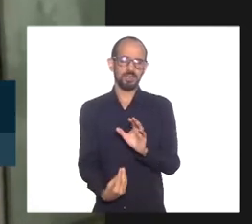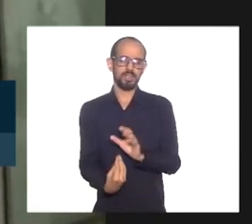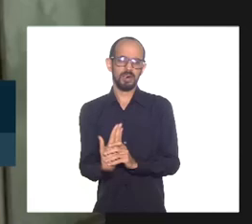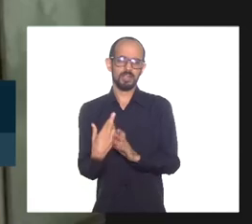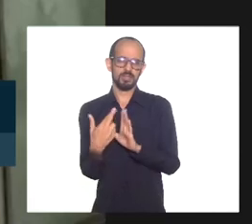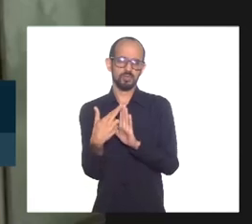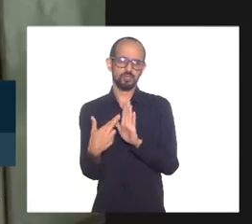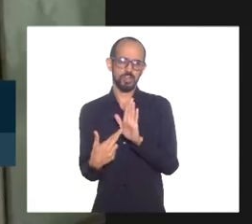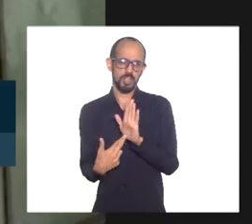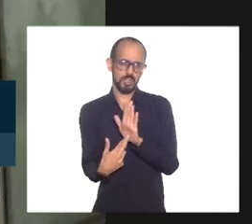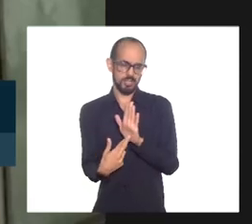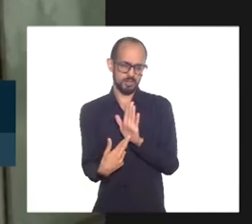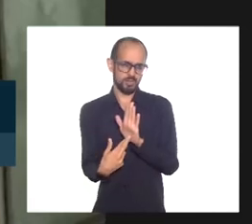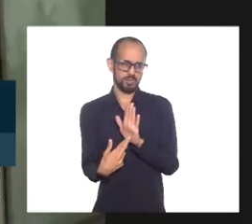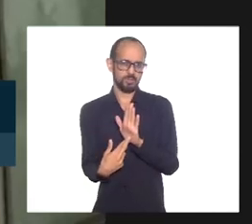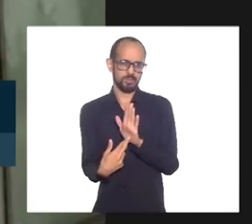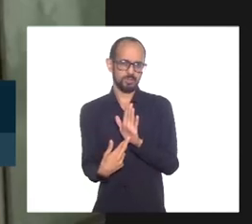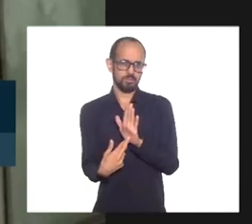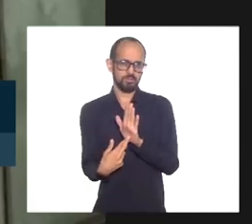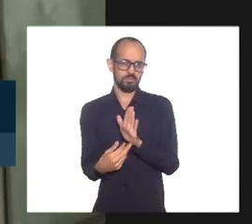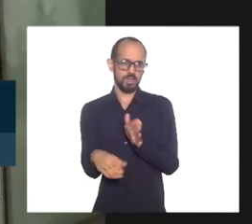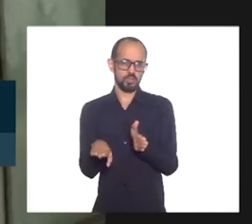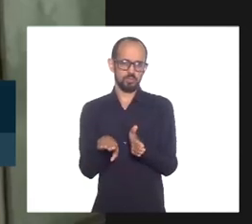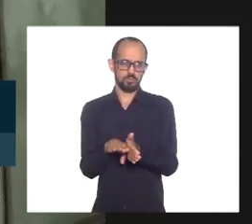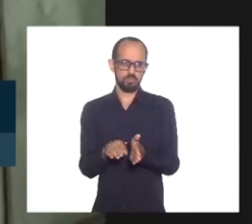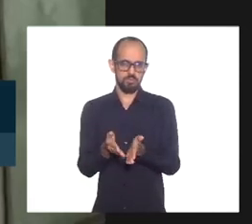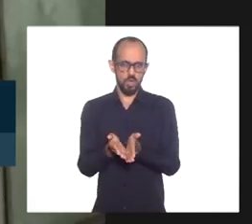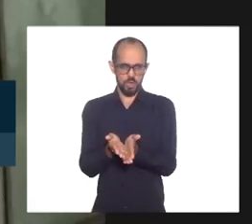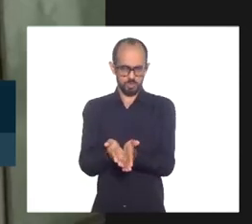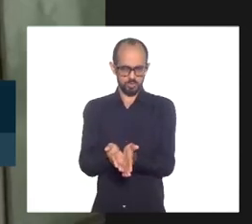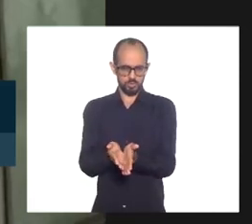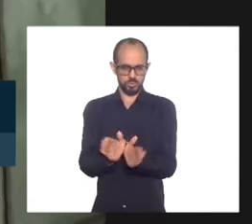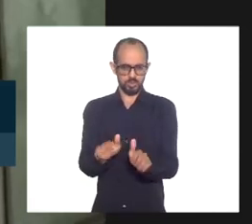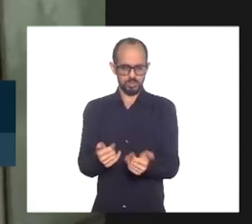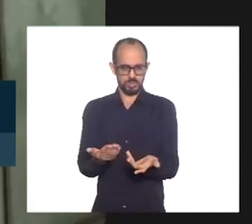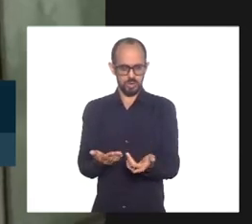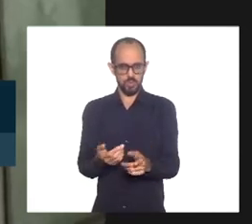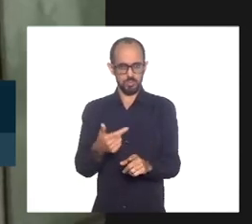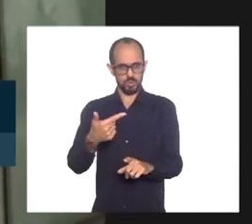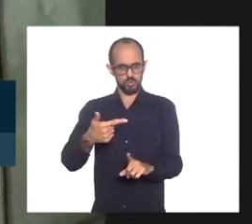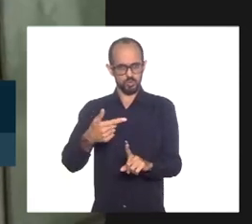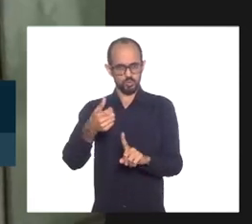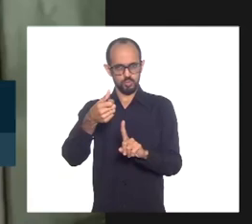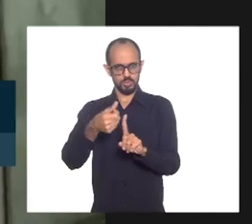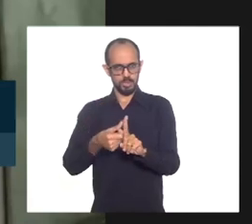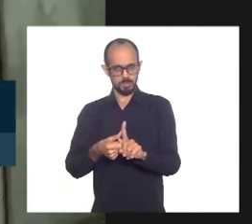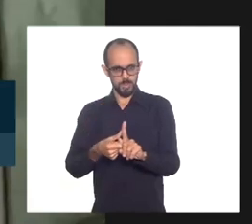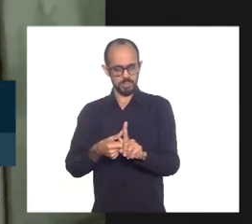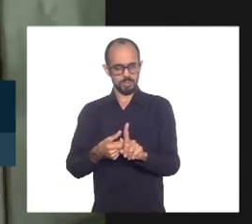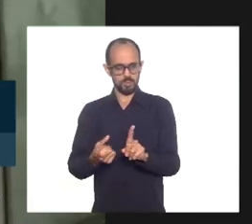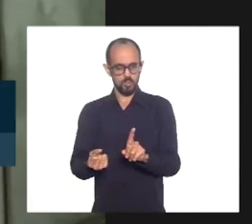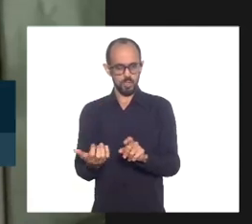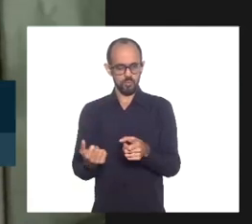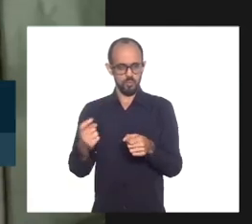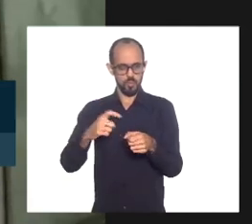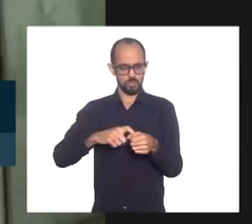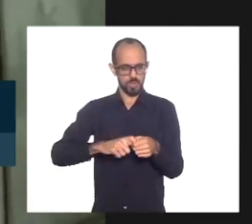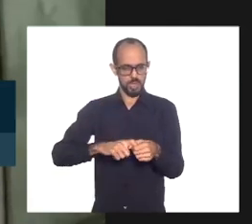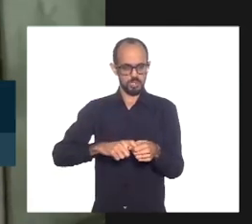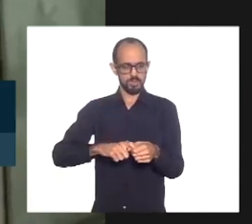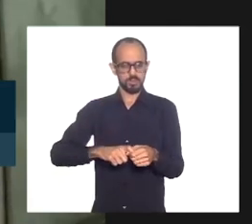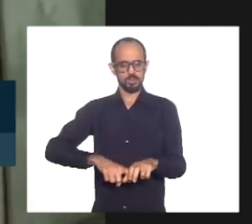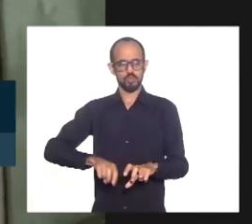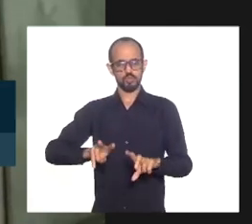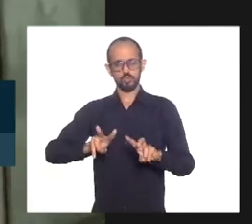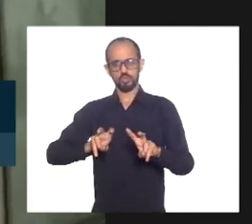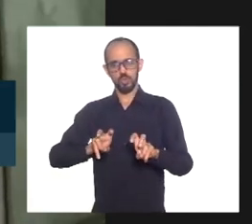algumas regras, né, para os portos. Então, acho que o segundo semestre, quando nós retornarmos, naquilo que diz respeito,